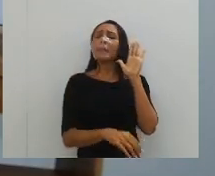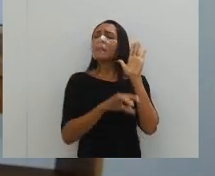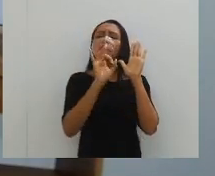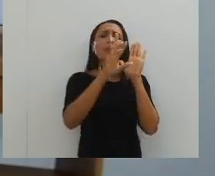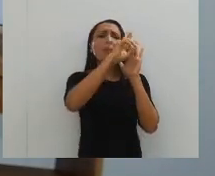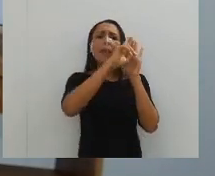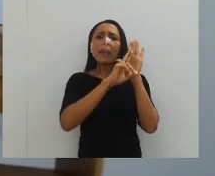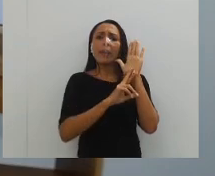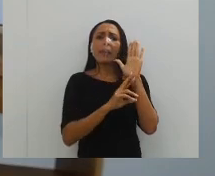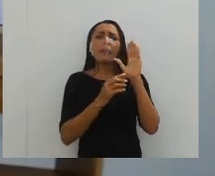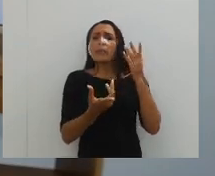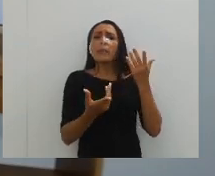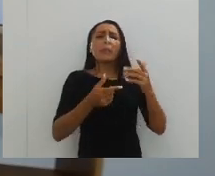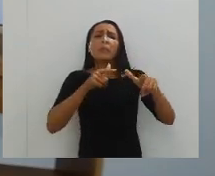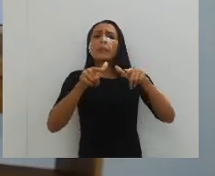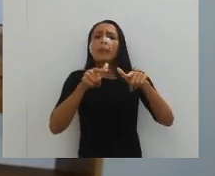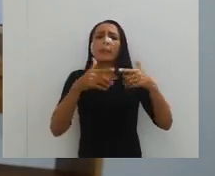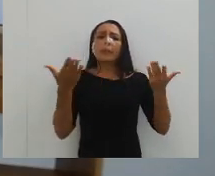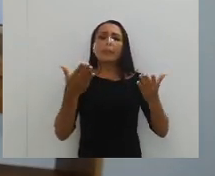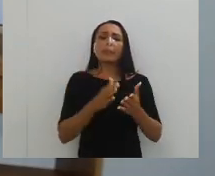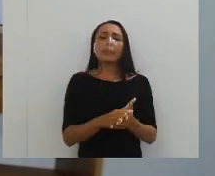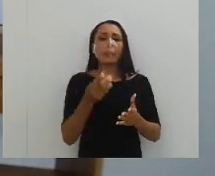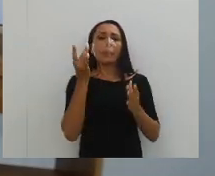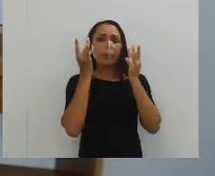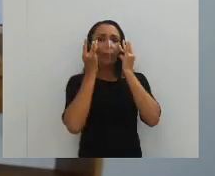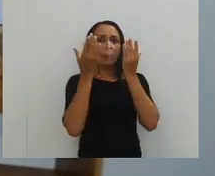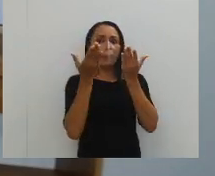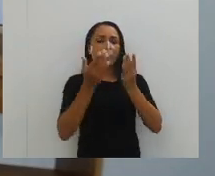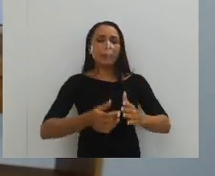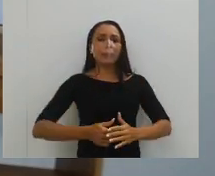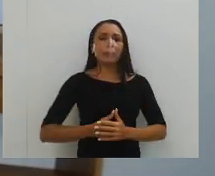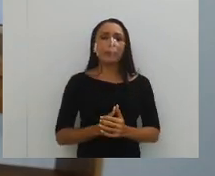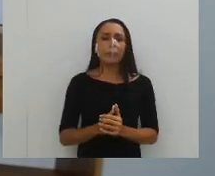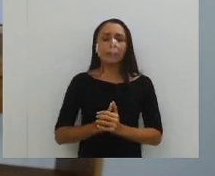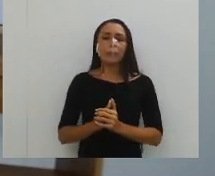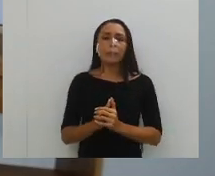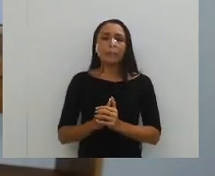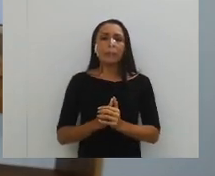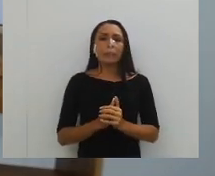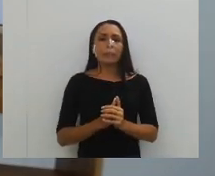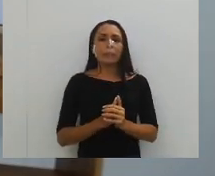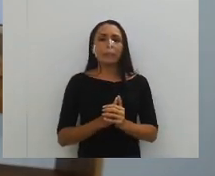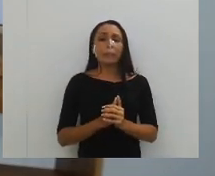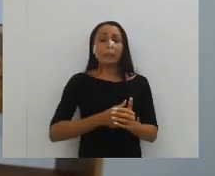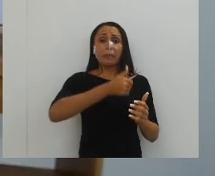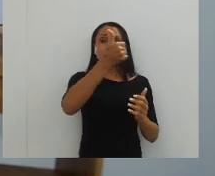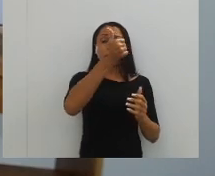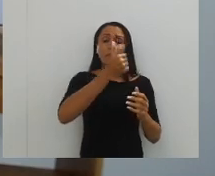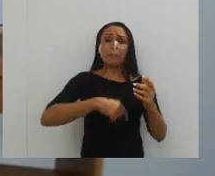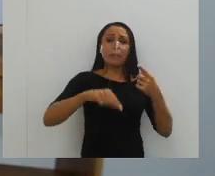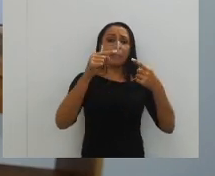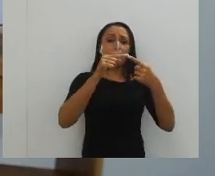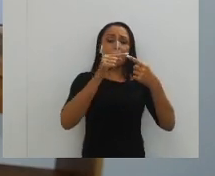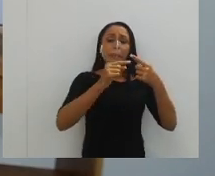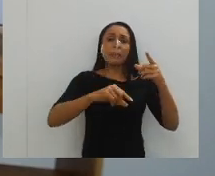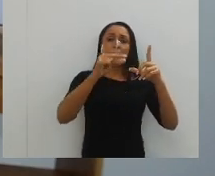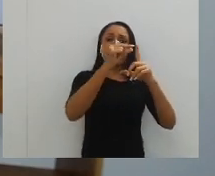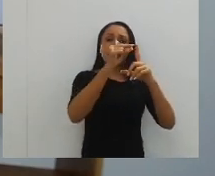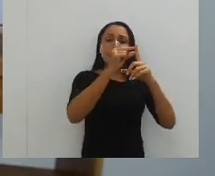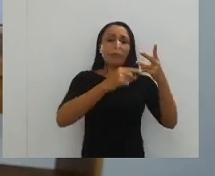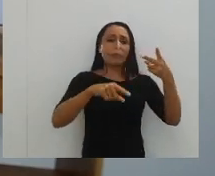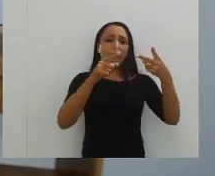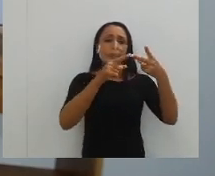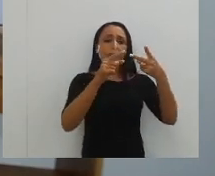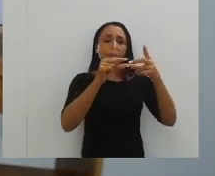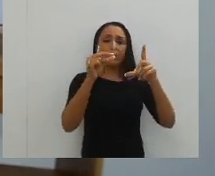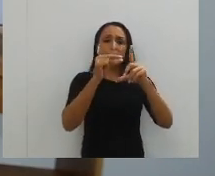regras de como a gente trabalha com isso. Aí olha para cá. Eu tenho, Canis familiares. A primeira palavra é a palavra genérica, a segunda palavra